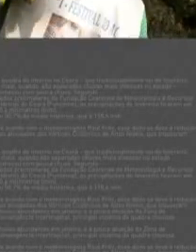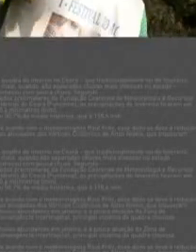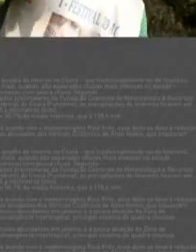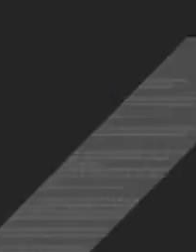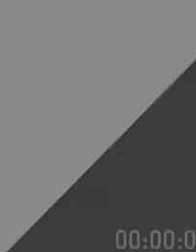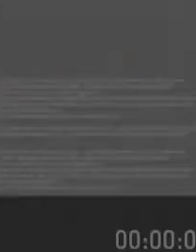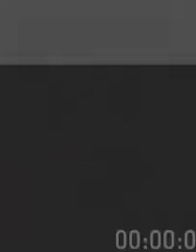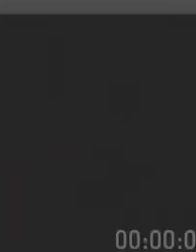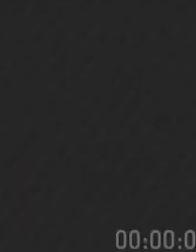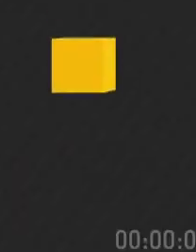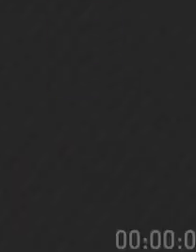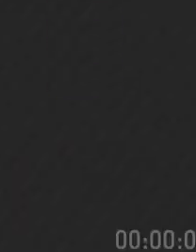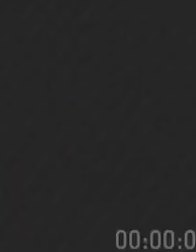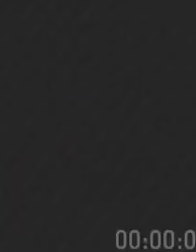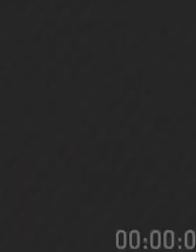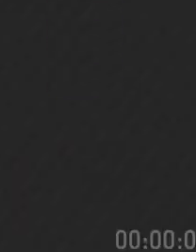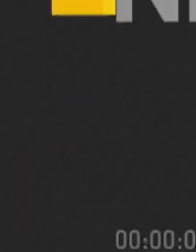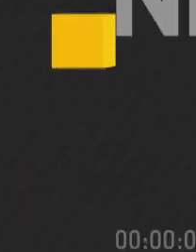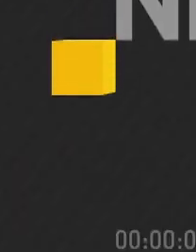ae